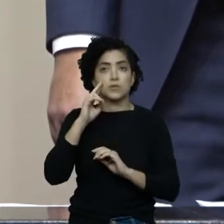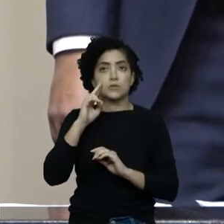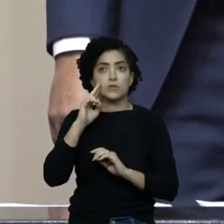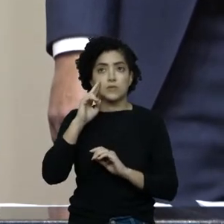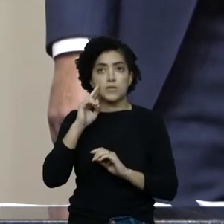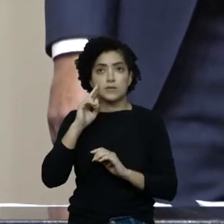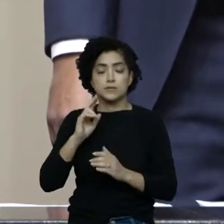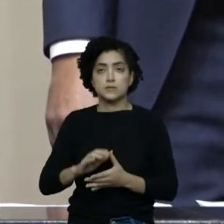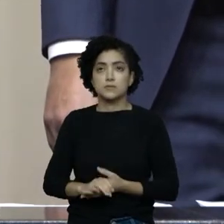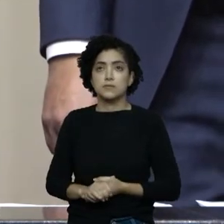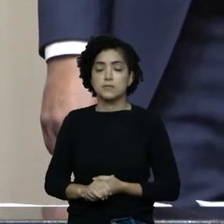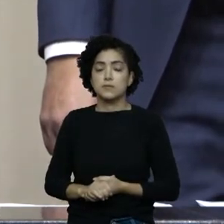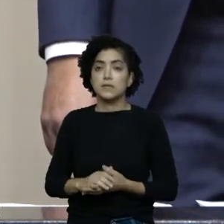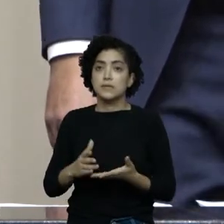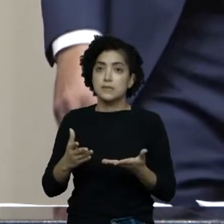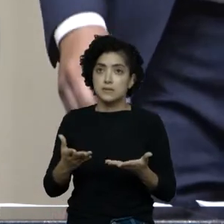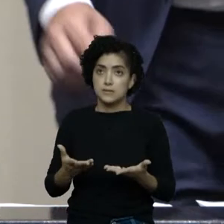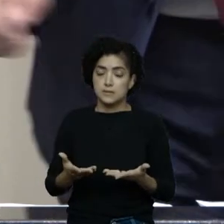e